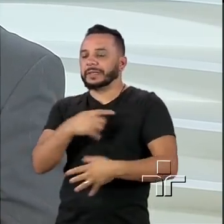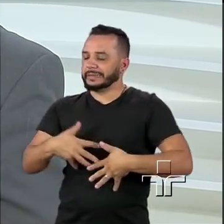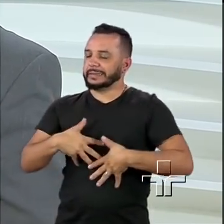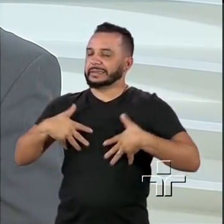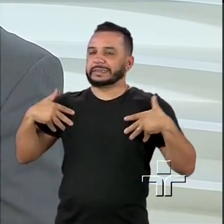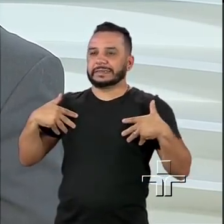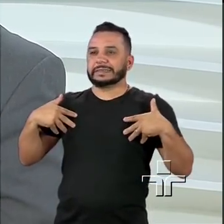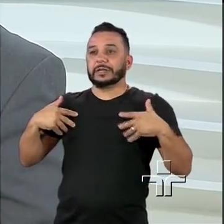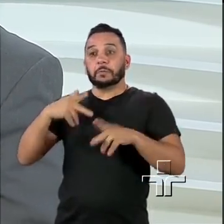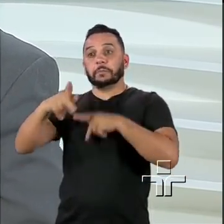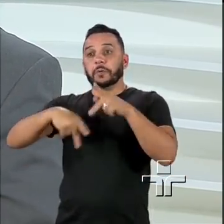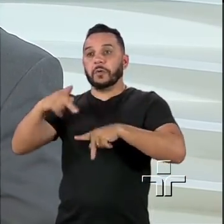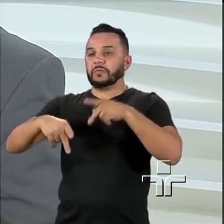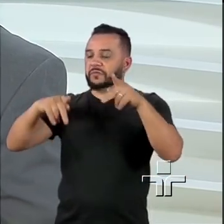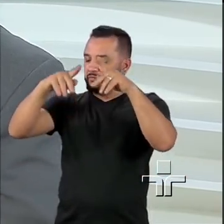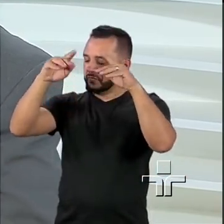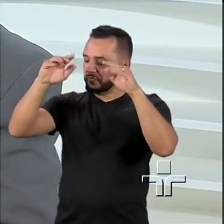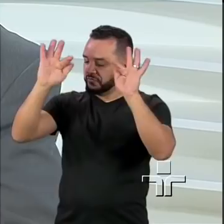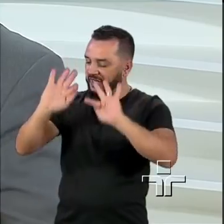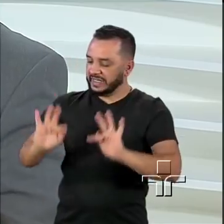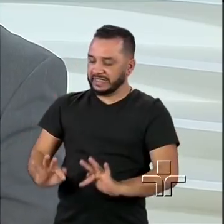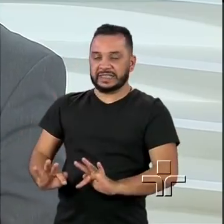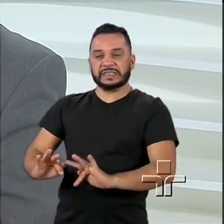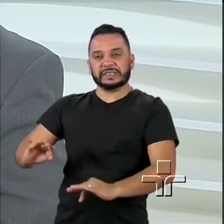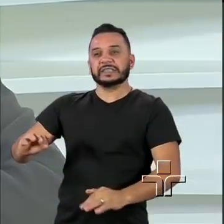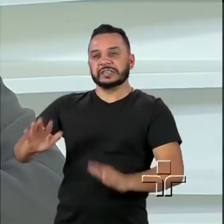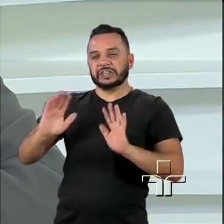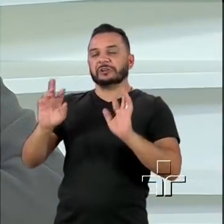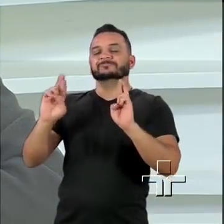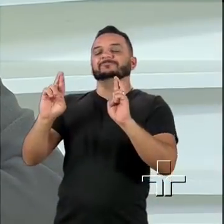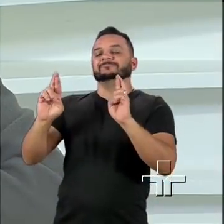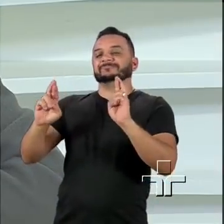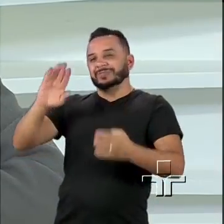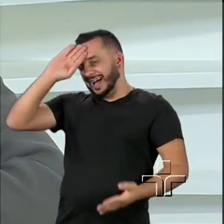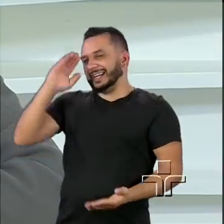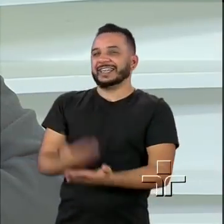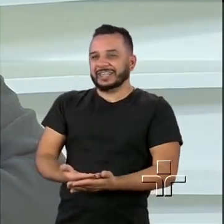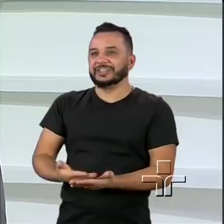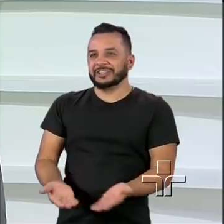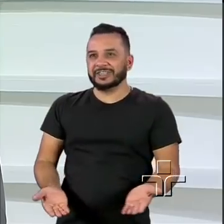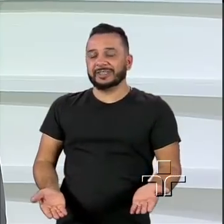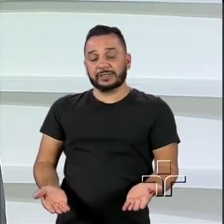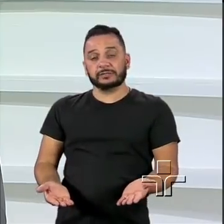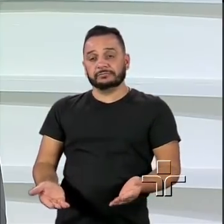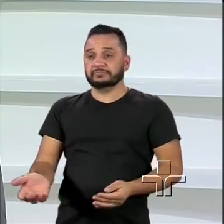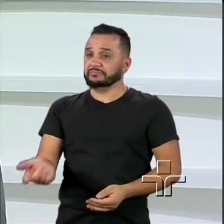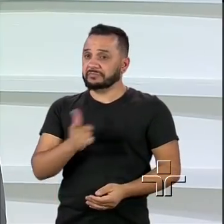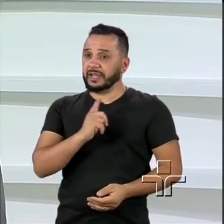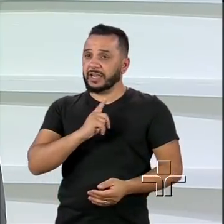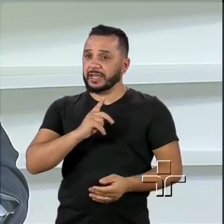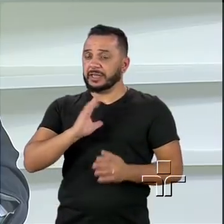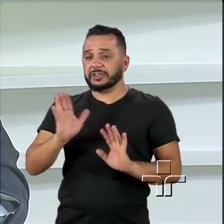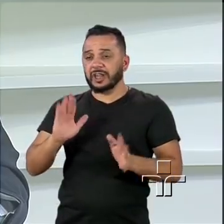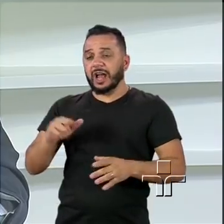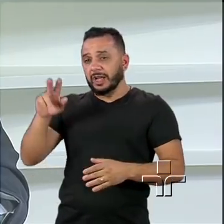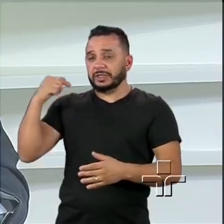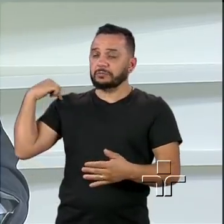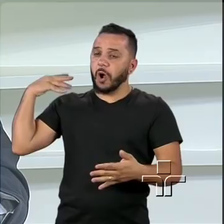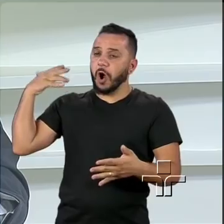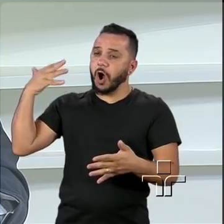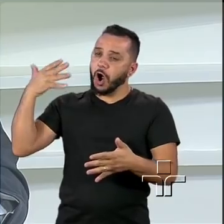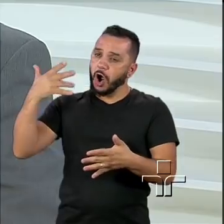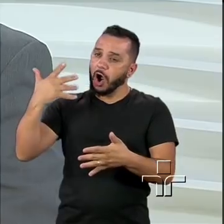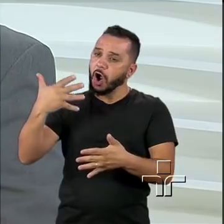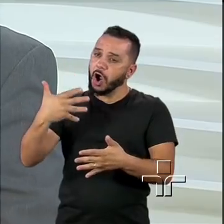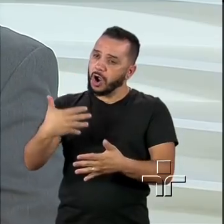mais felizes, mais otimistas, um dos mais otimistas do mundo. Enfim, esse processo nós fizemos. E